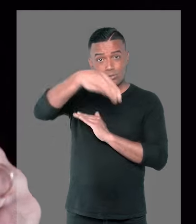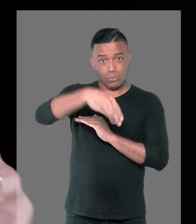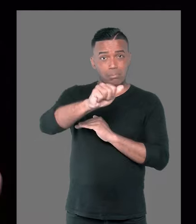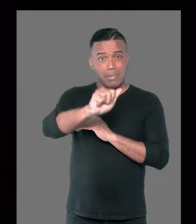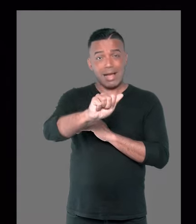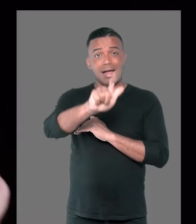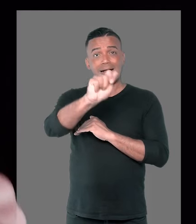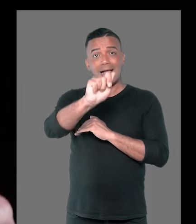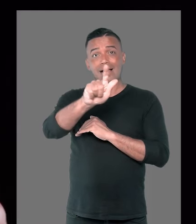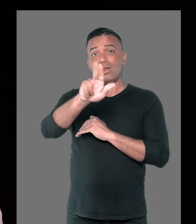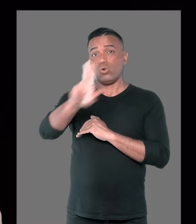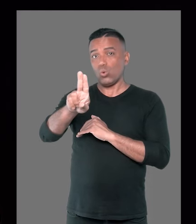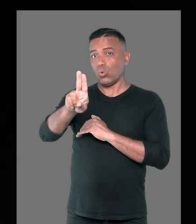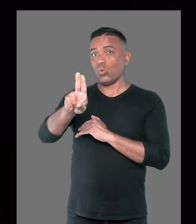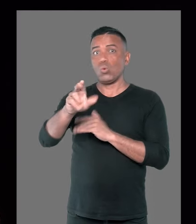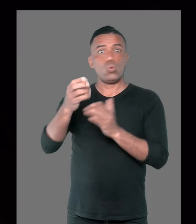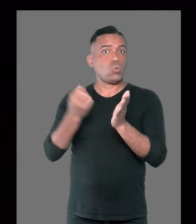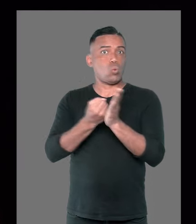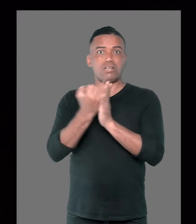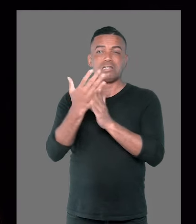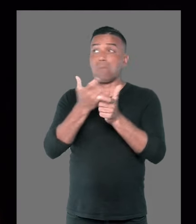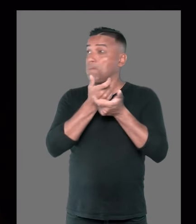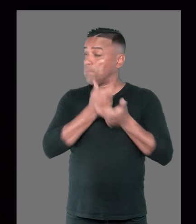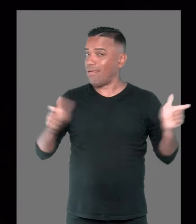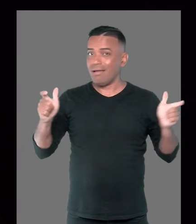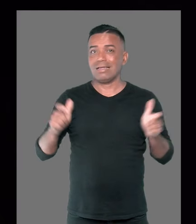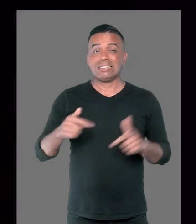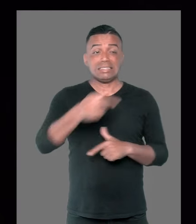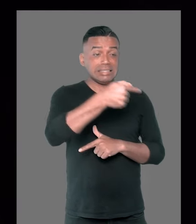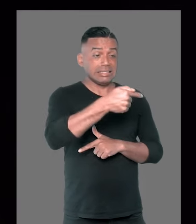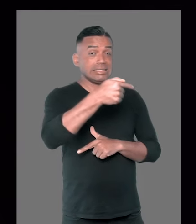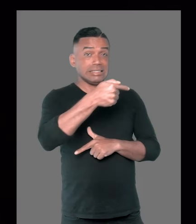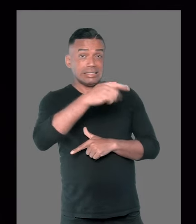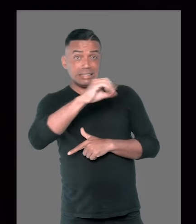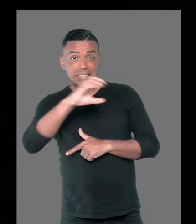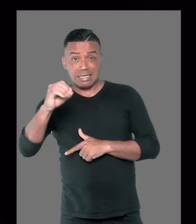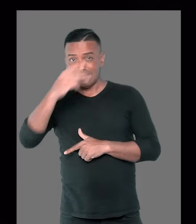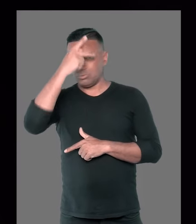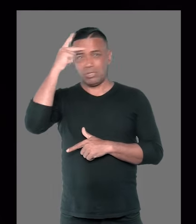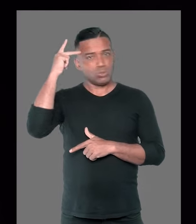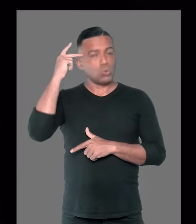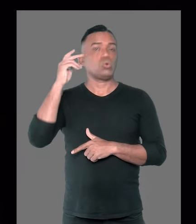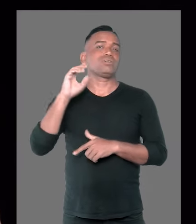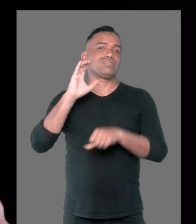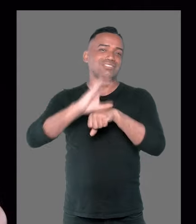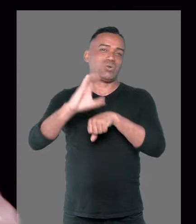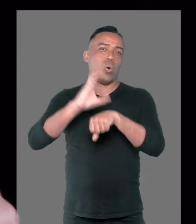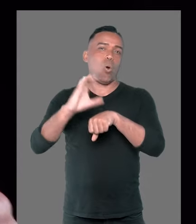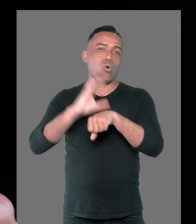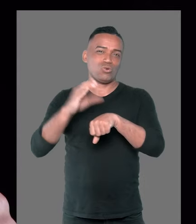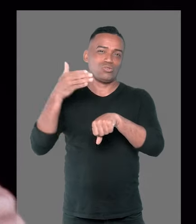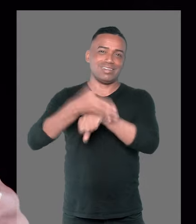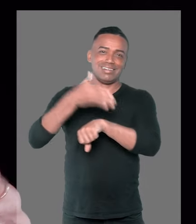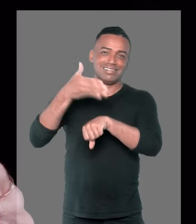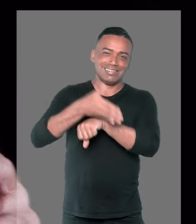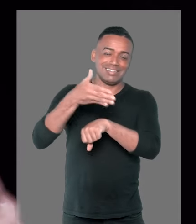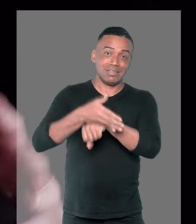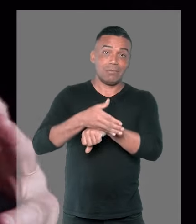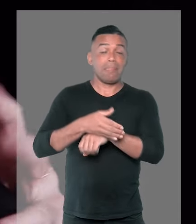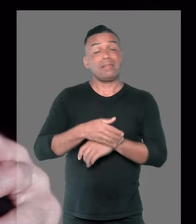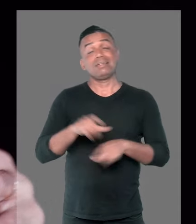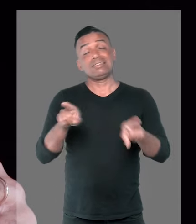número singular e e muito grande Ah mais de 700 pessoas já estiveram com a gente fazendo isso e quase 100 100